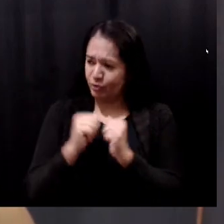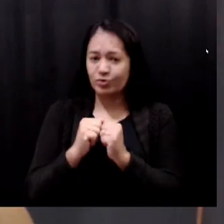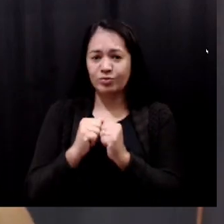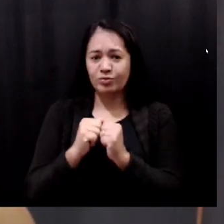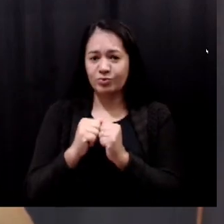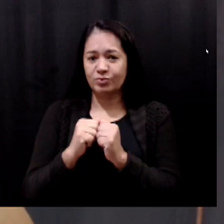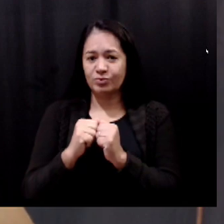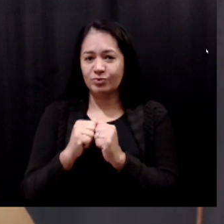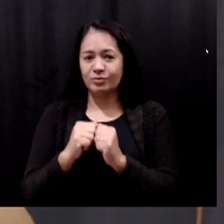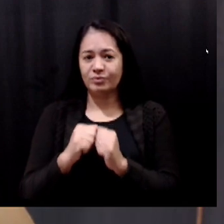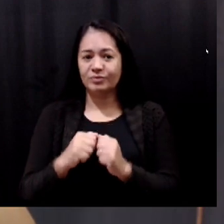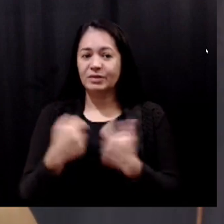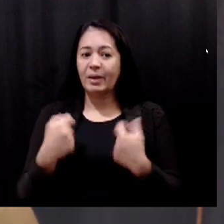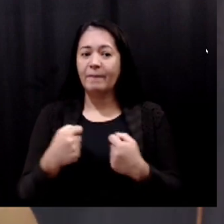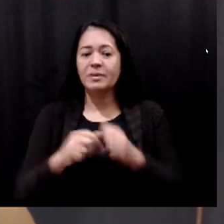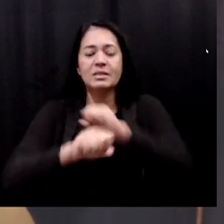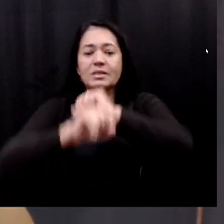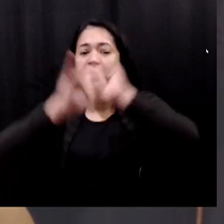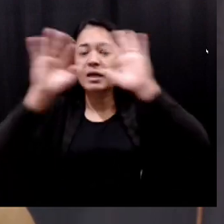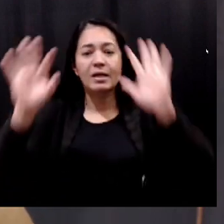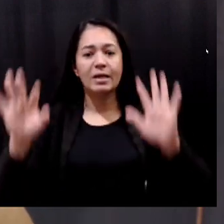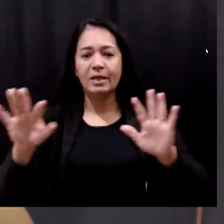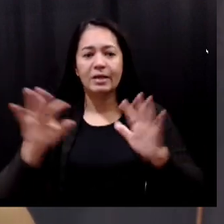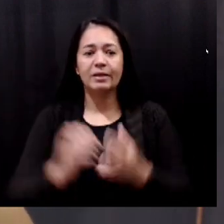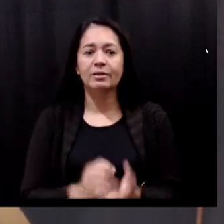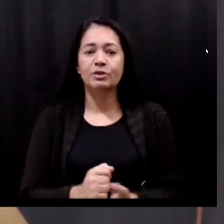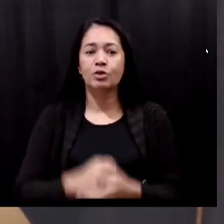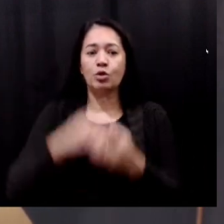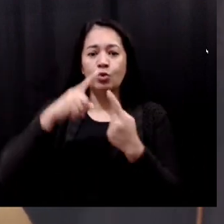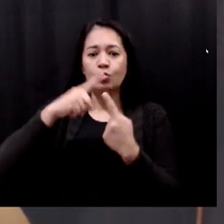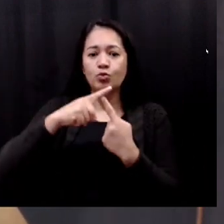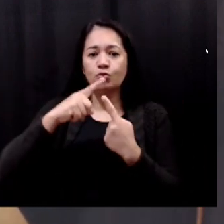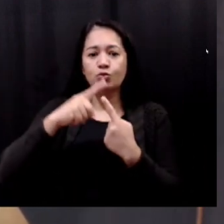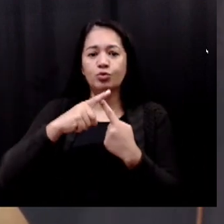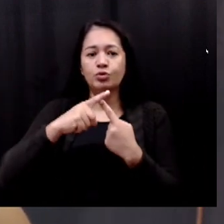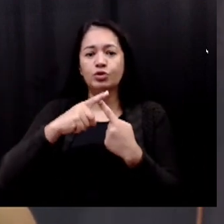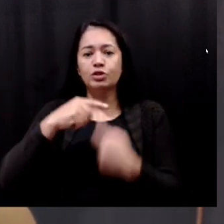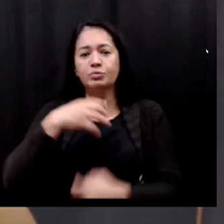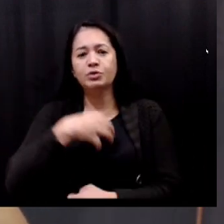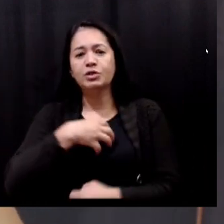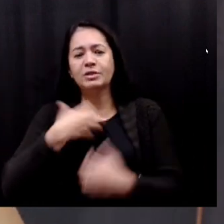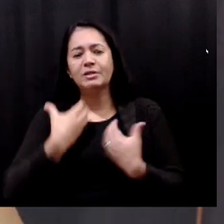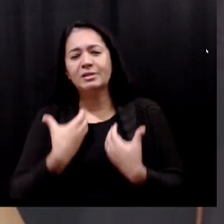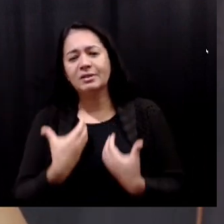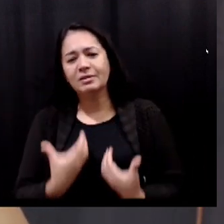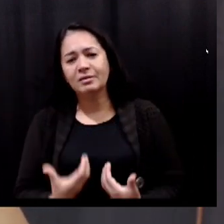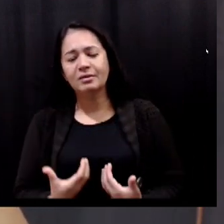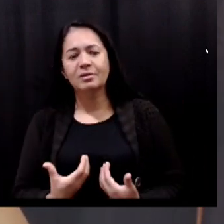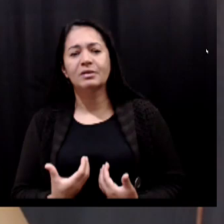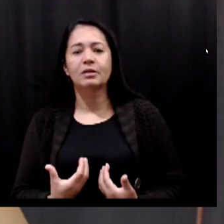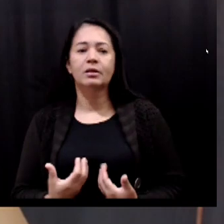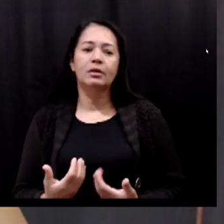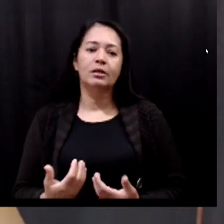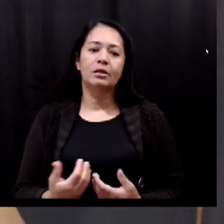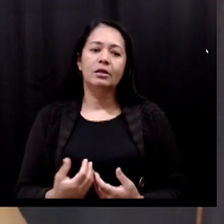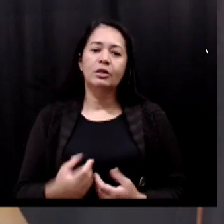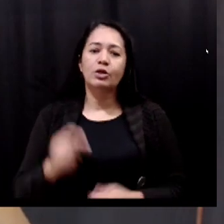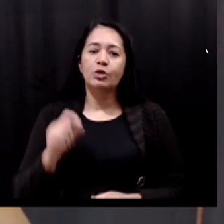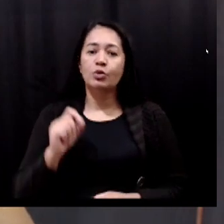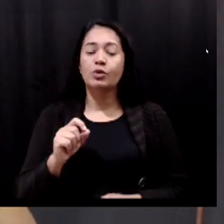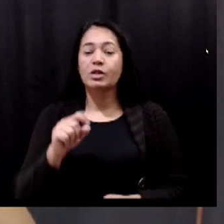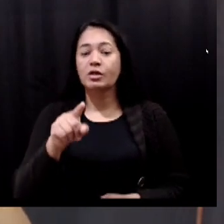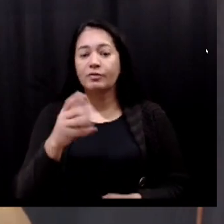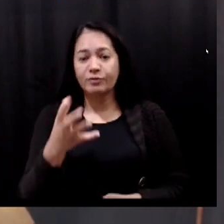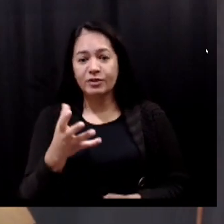ser muito clara sobre o tipo de cansaço que a gente está, o tipo de sobrecarga e o que especificamente a gente precisa,